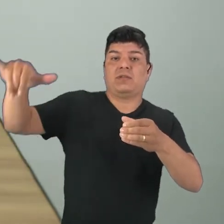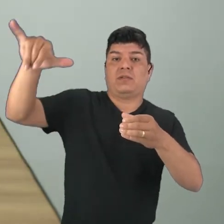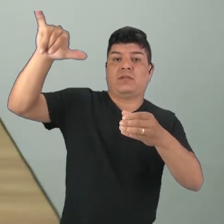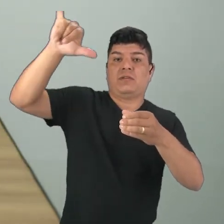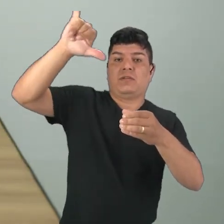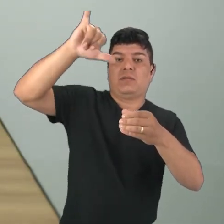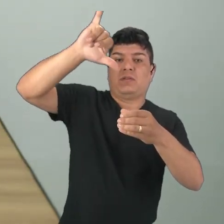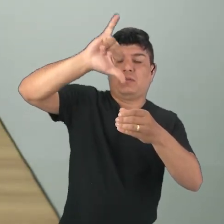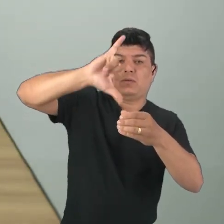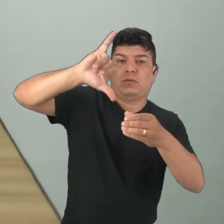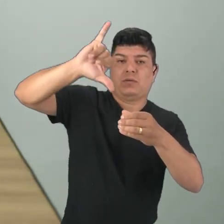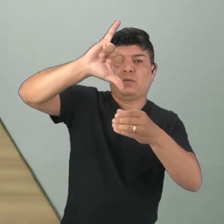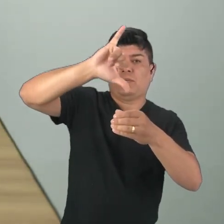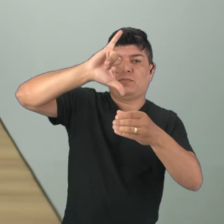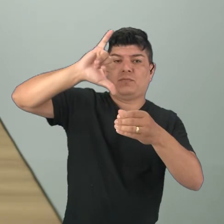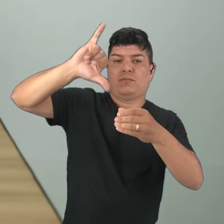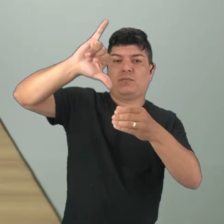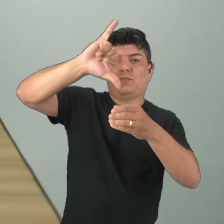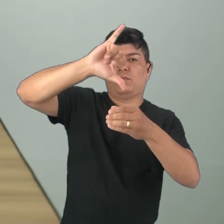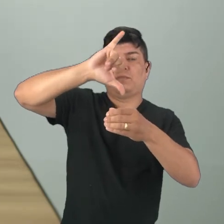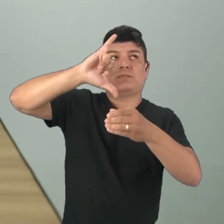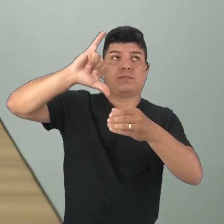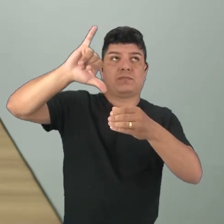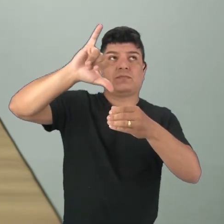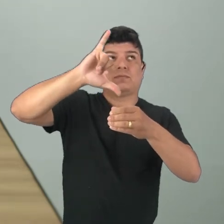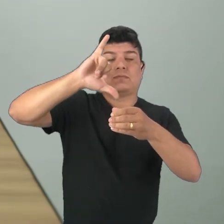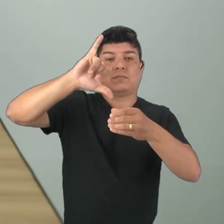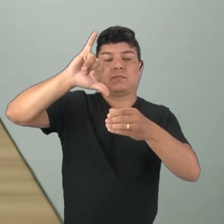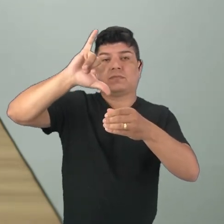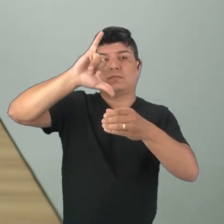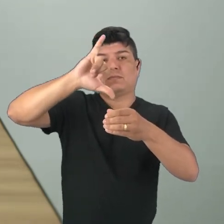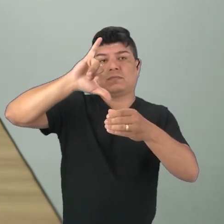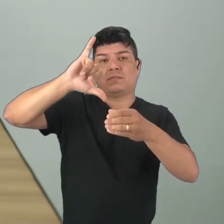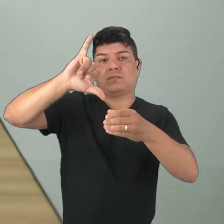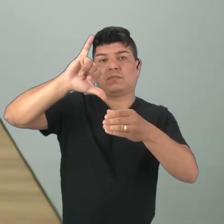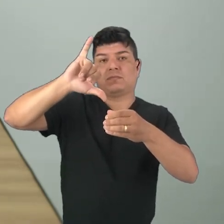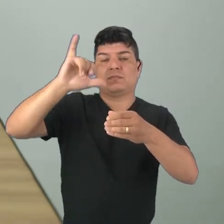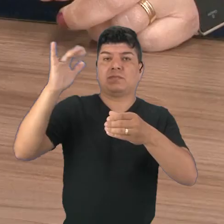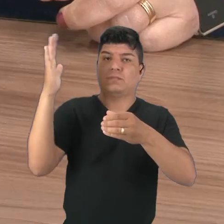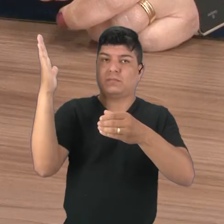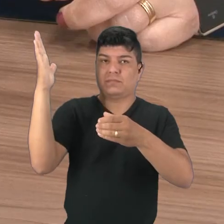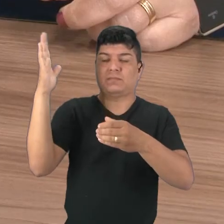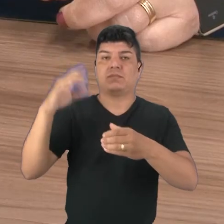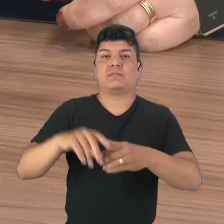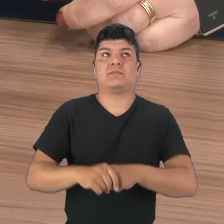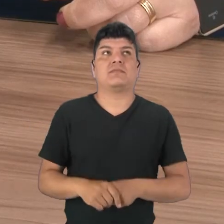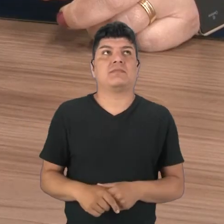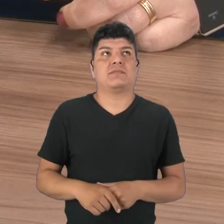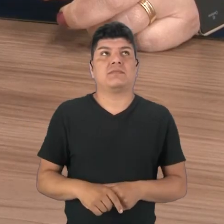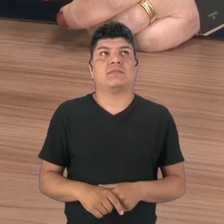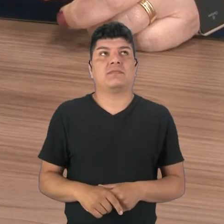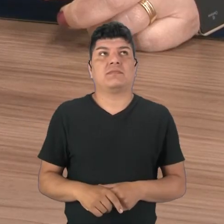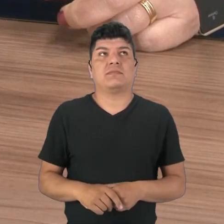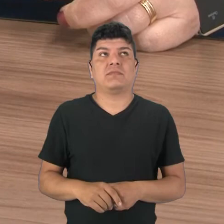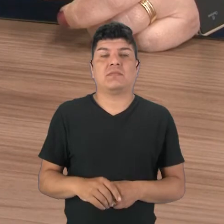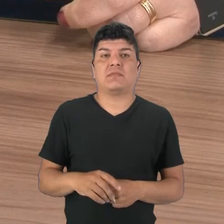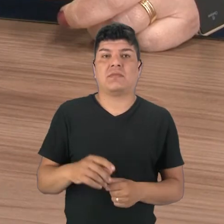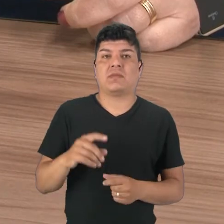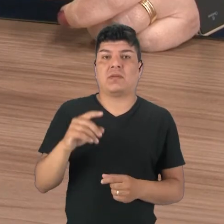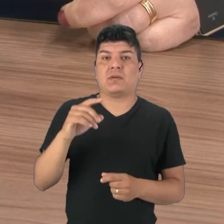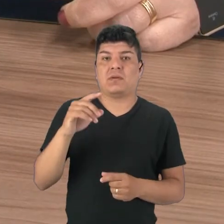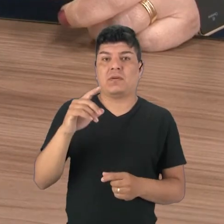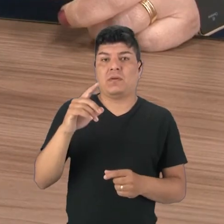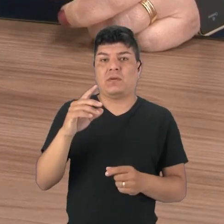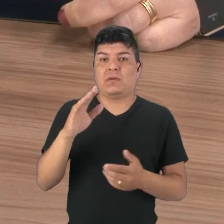fazer nossos alimentos, né? Veja bem o que vai acontecer. Viram pequenas partículas?